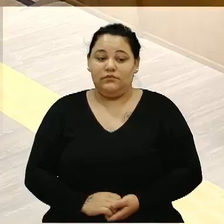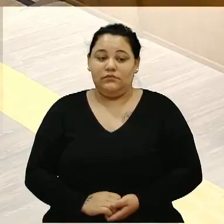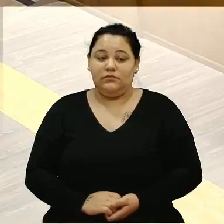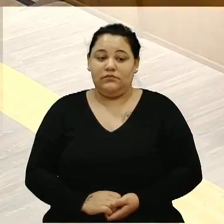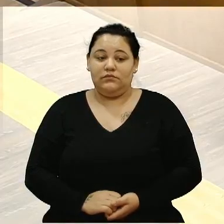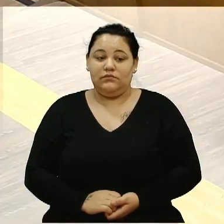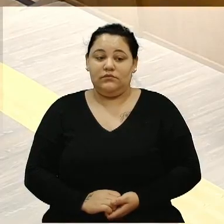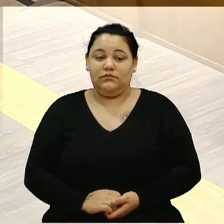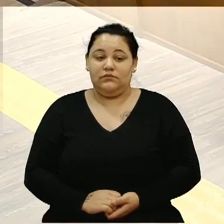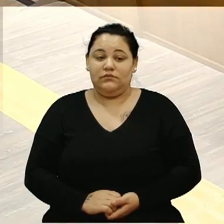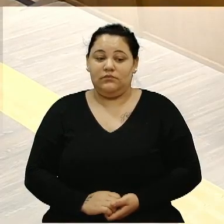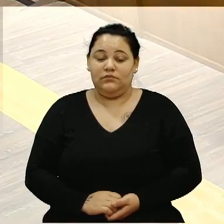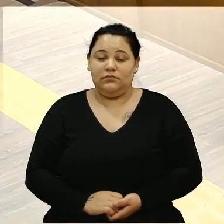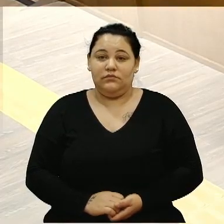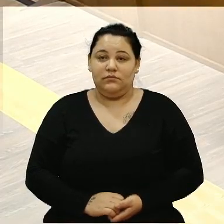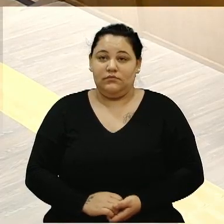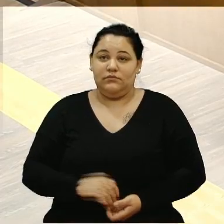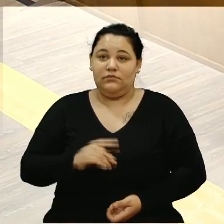da bancada do PDT?